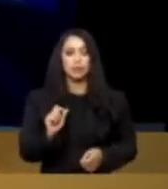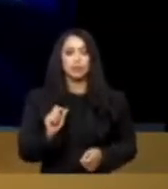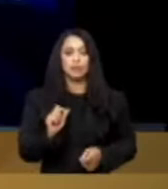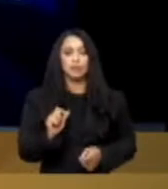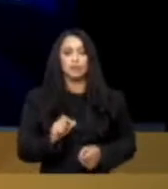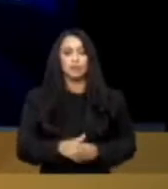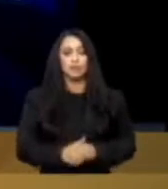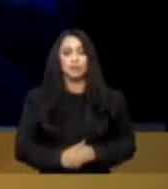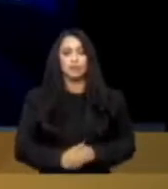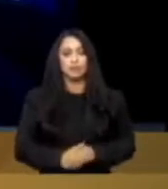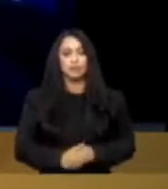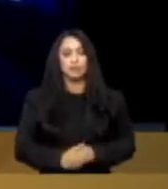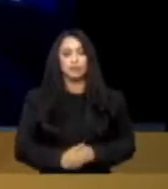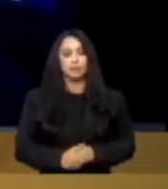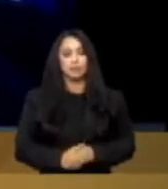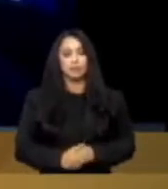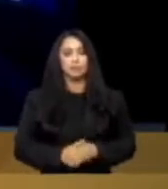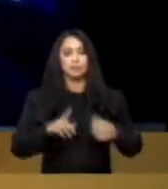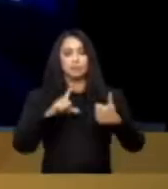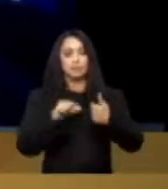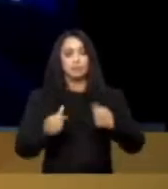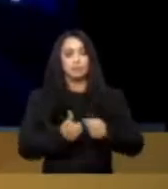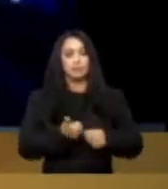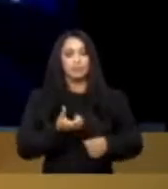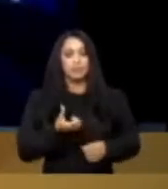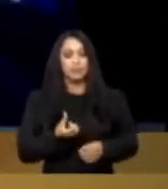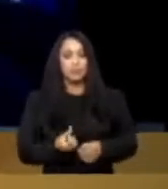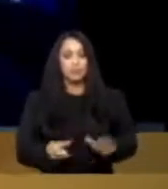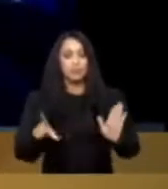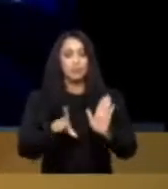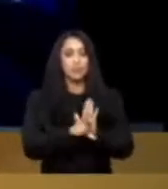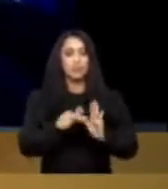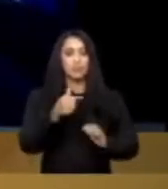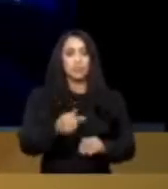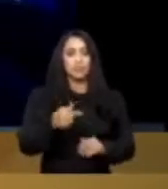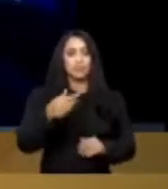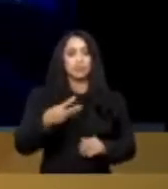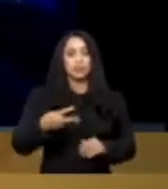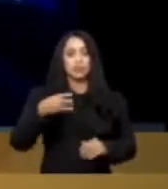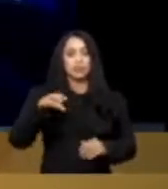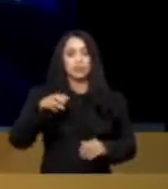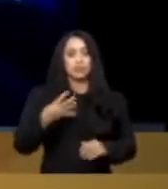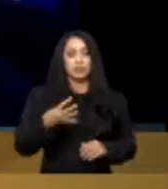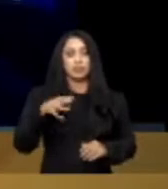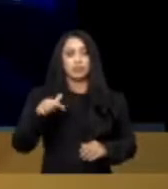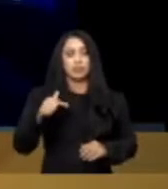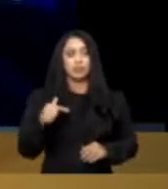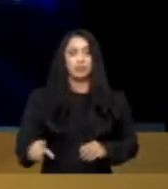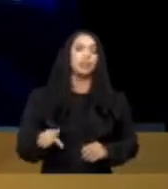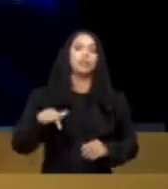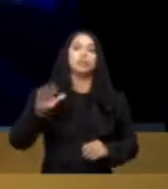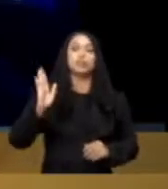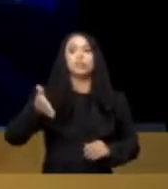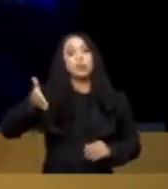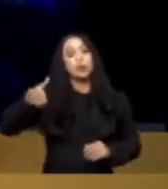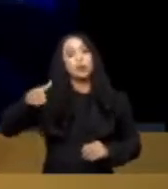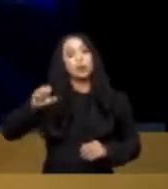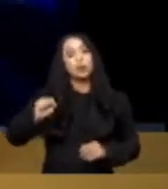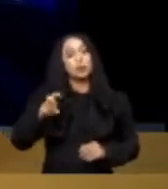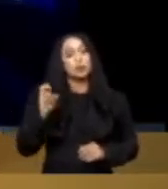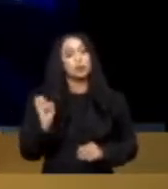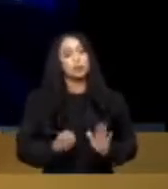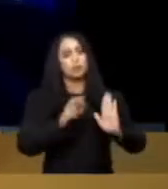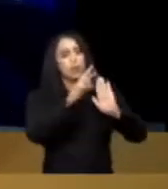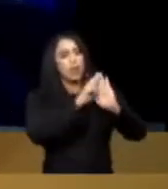a inconstitucionalidade do artigo 16 da Lei 7.347, de 85, com a